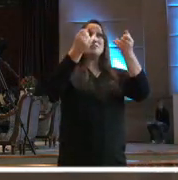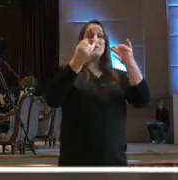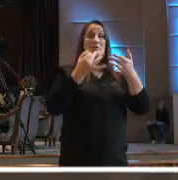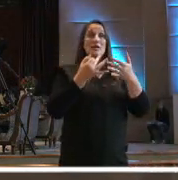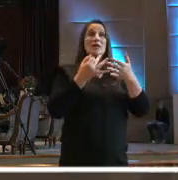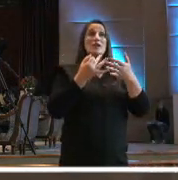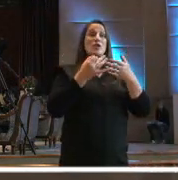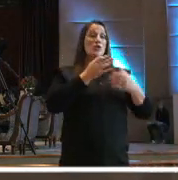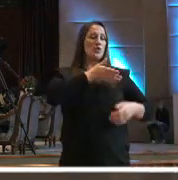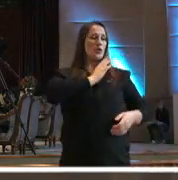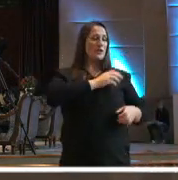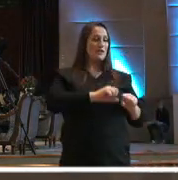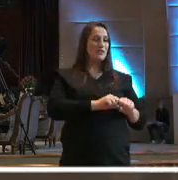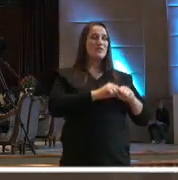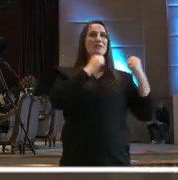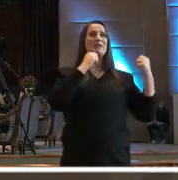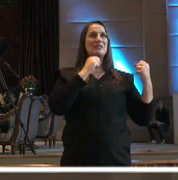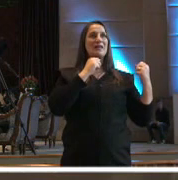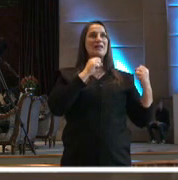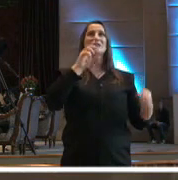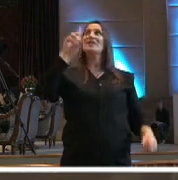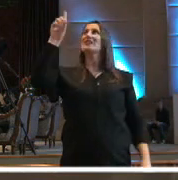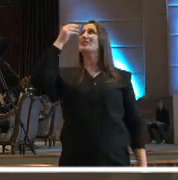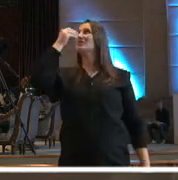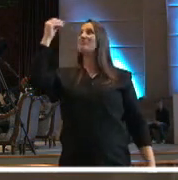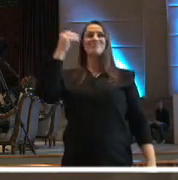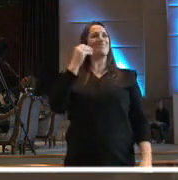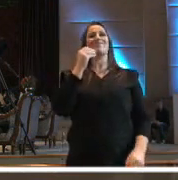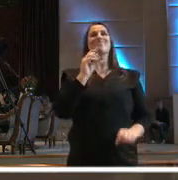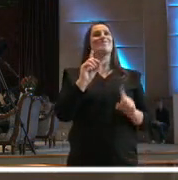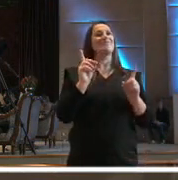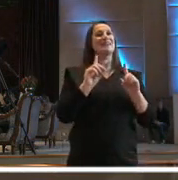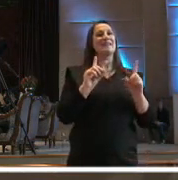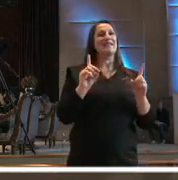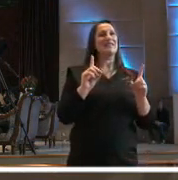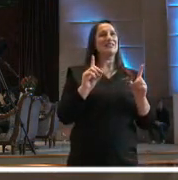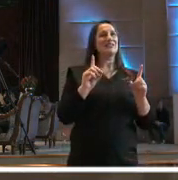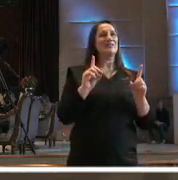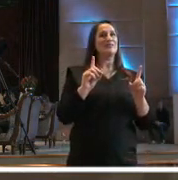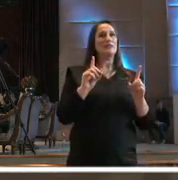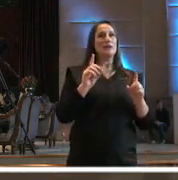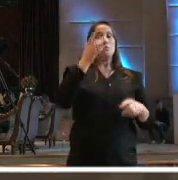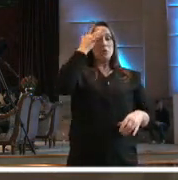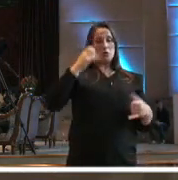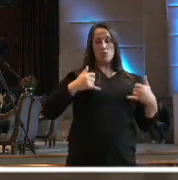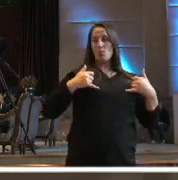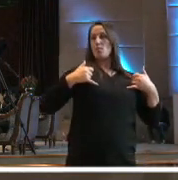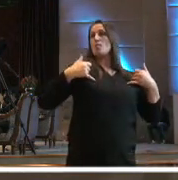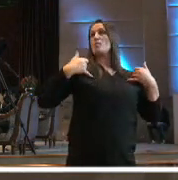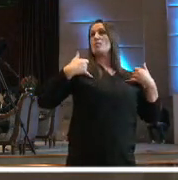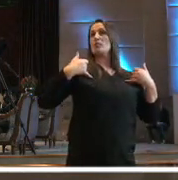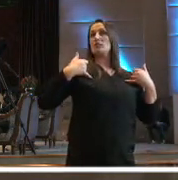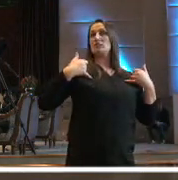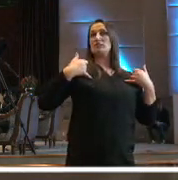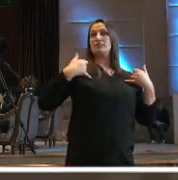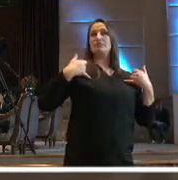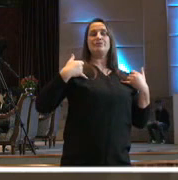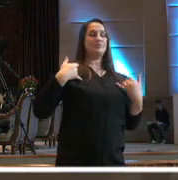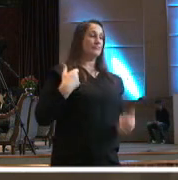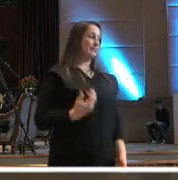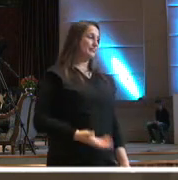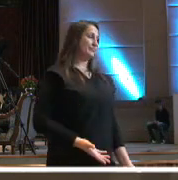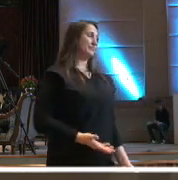Deus não despreza. Olha, o orgulhoso, Deus